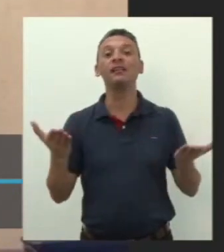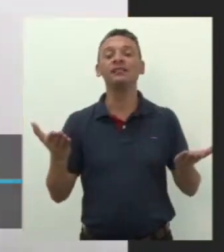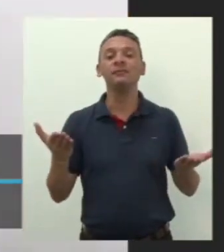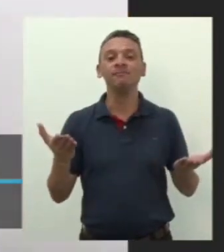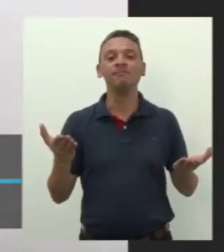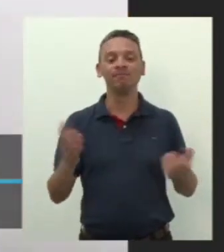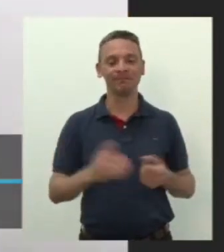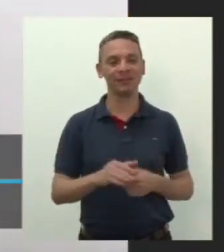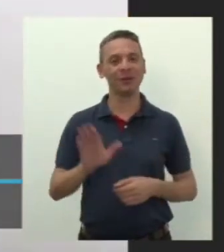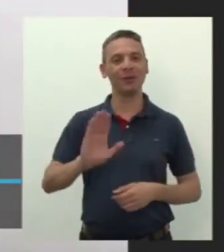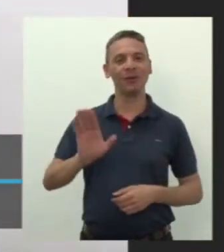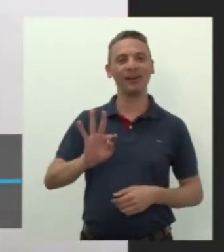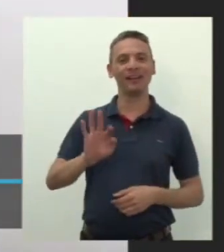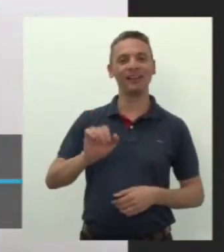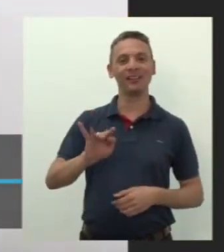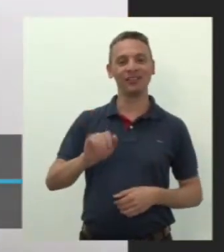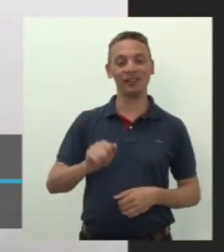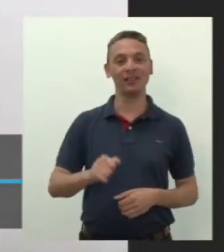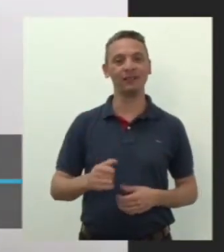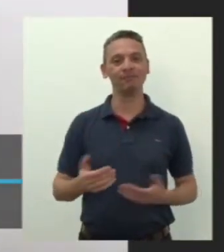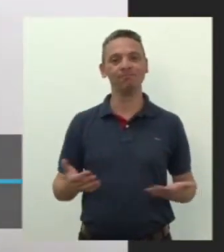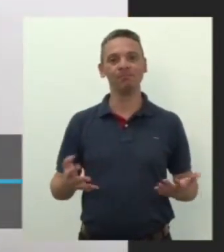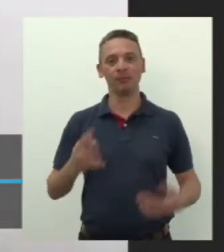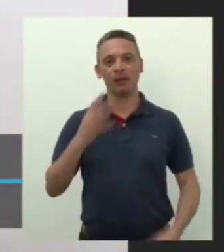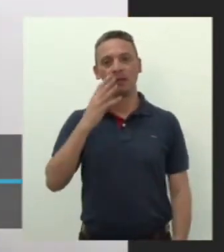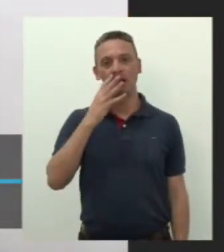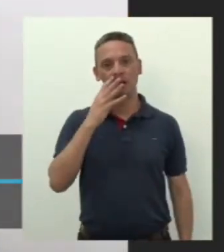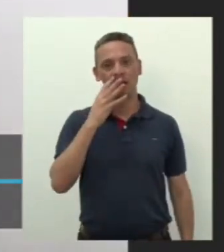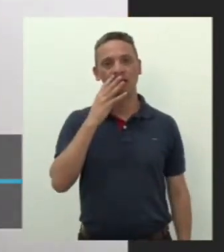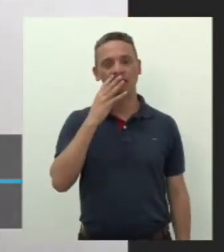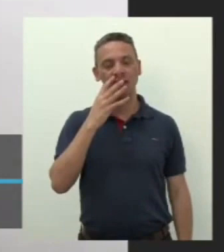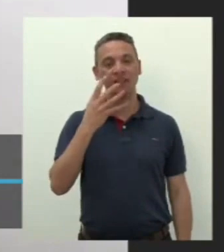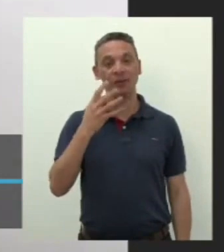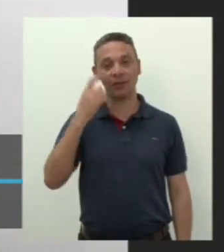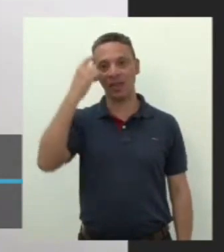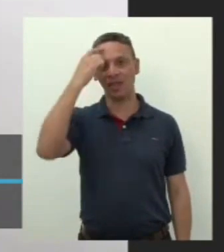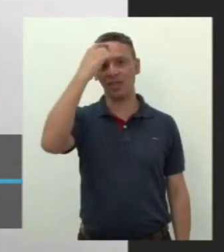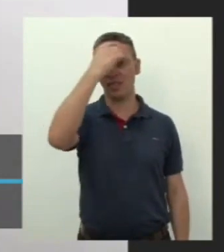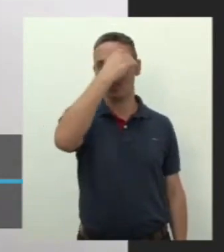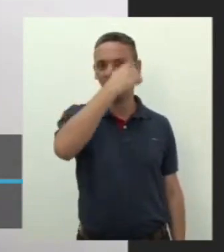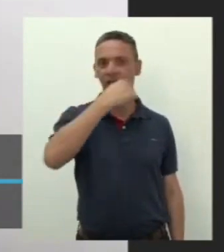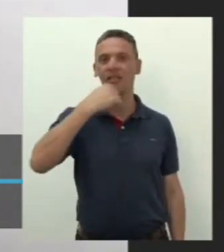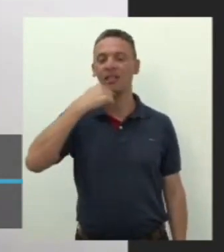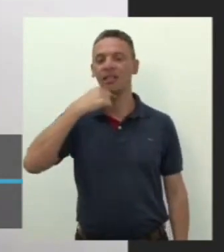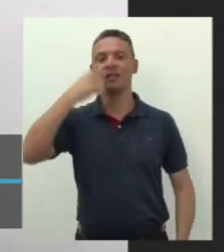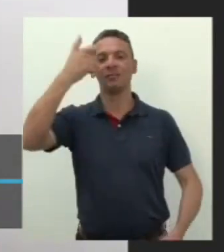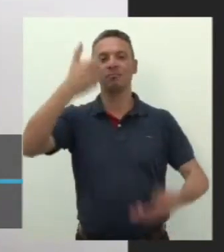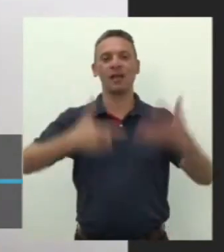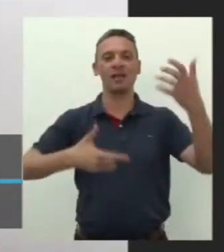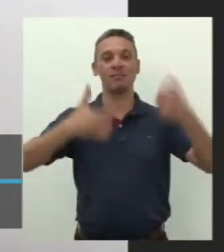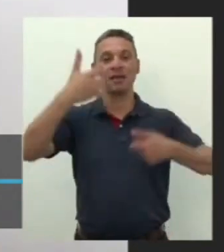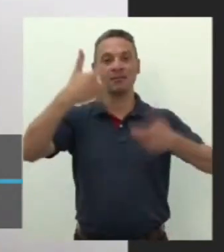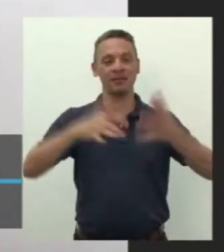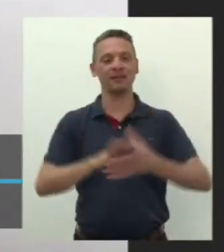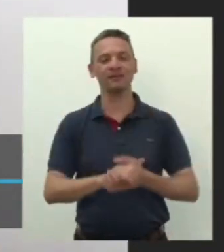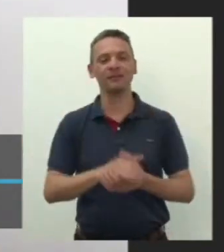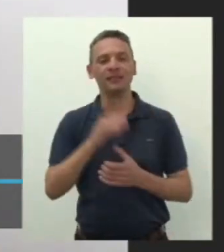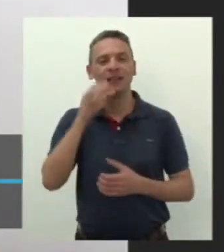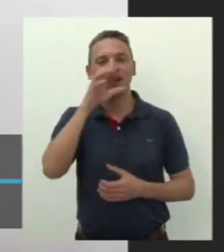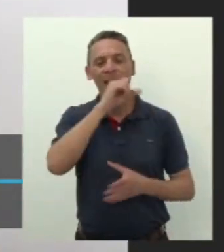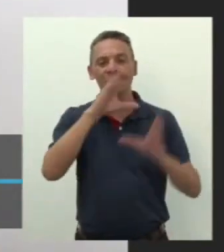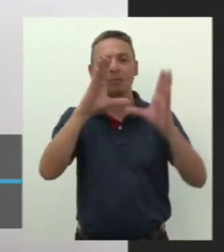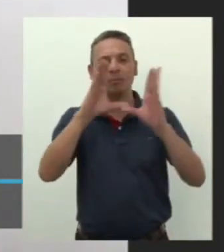Oi, Tatiane. Nossa, eu queria ter meia hora para falar, gente, mas não tem. Então, eu vou falar rapidamente